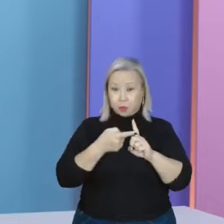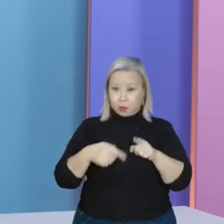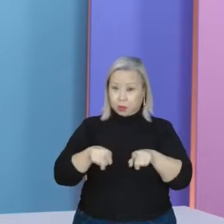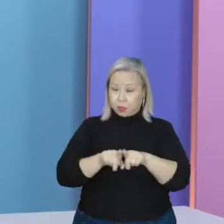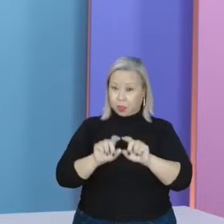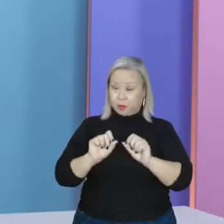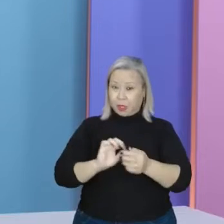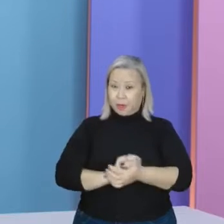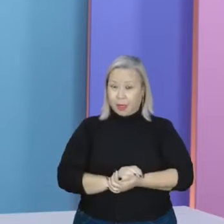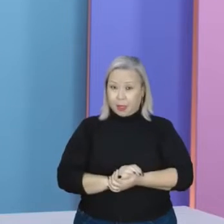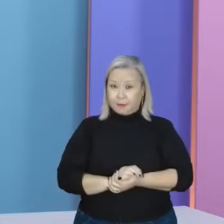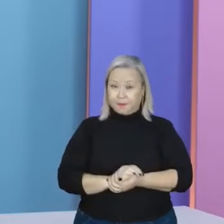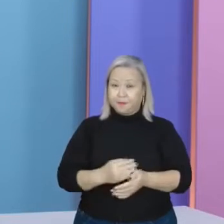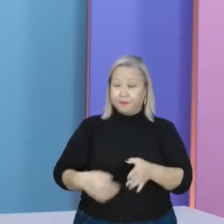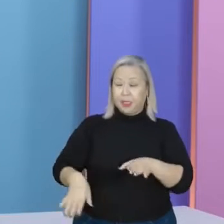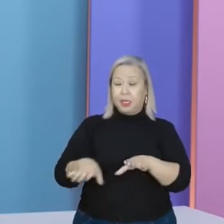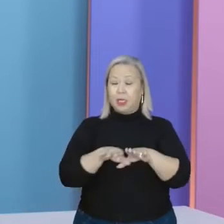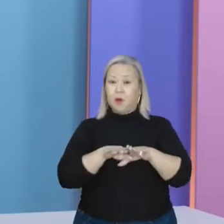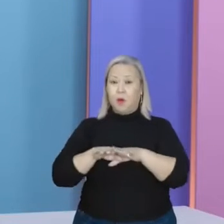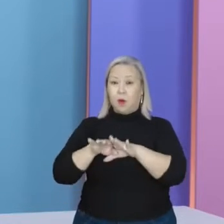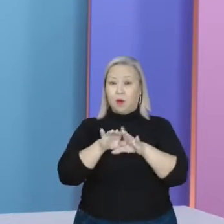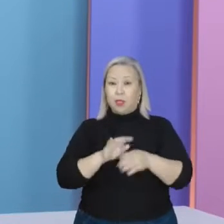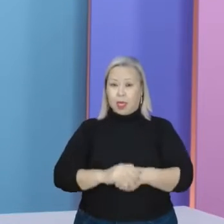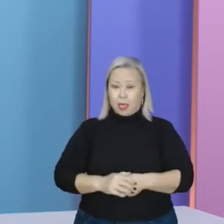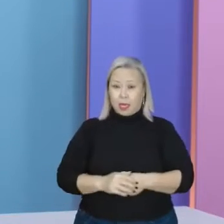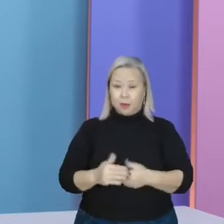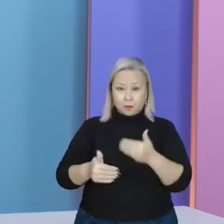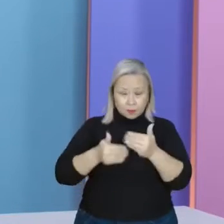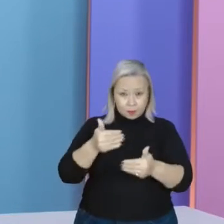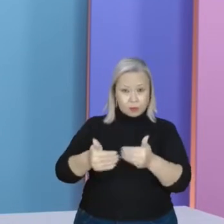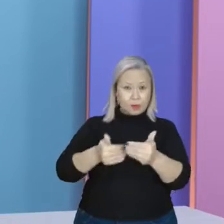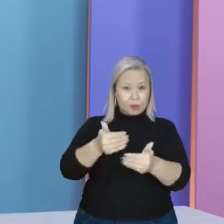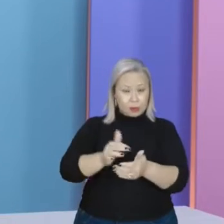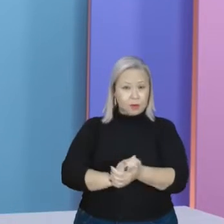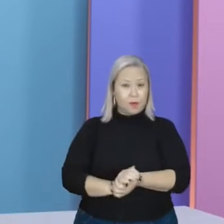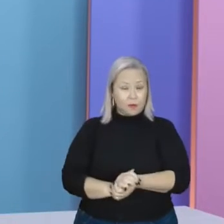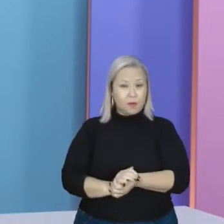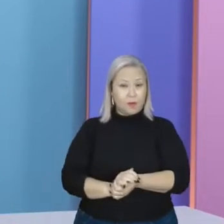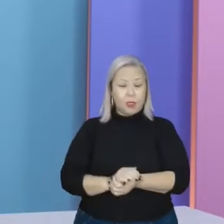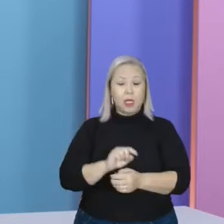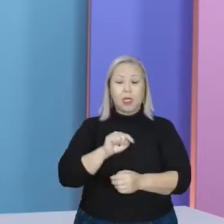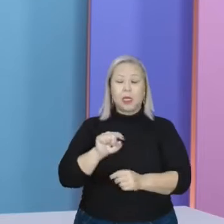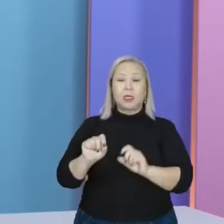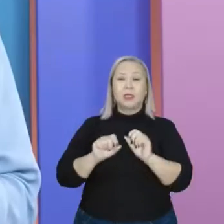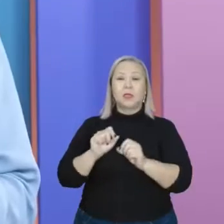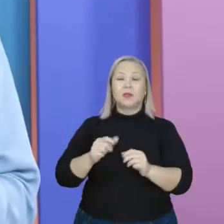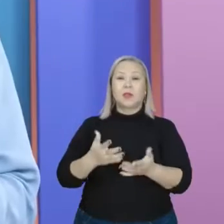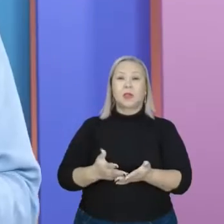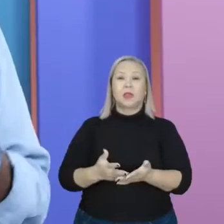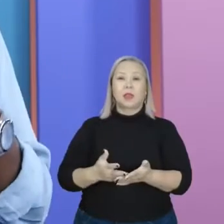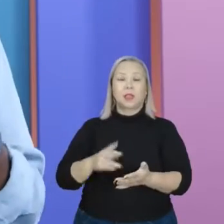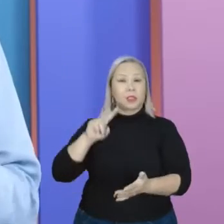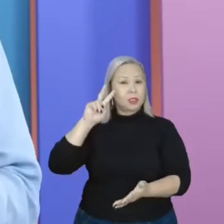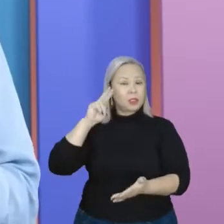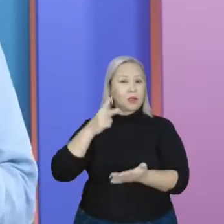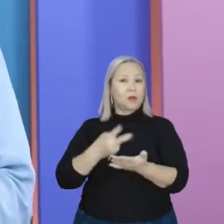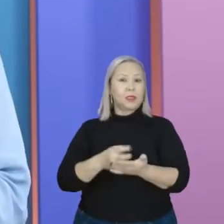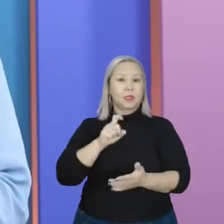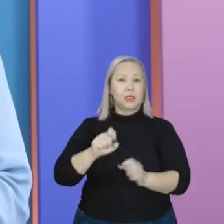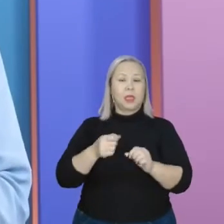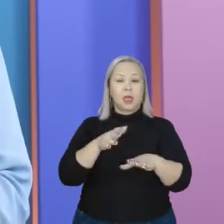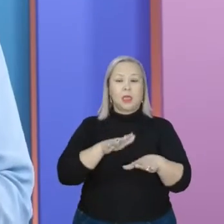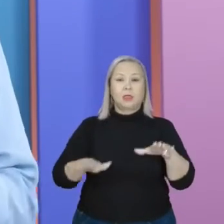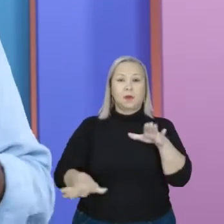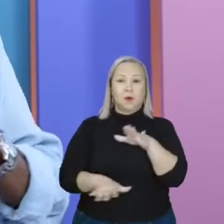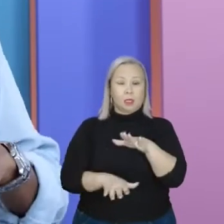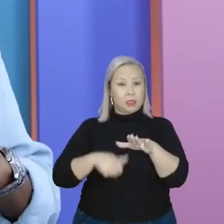reprodutivos, igualdade, avanço, né, nisso que a gente considera que é a desigualdade